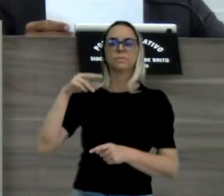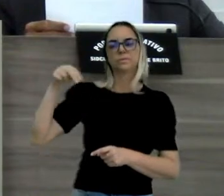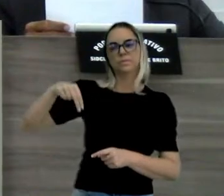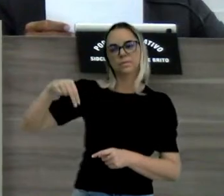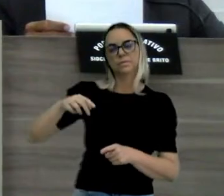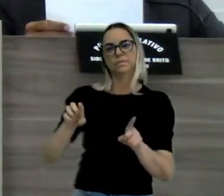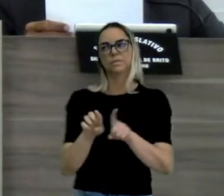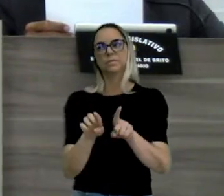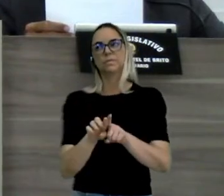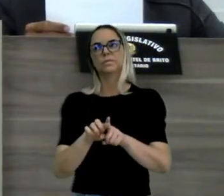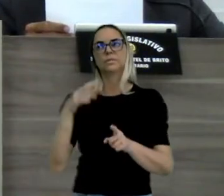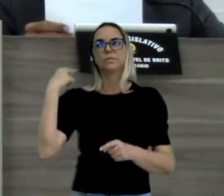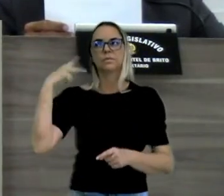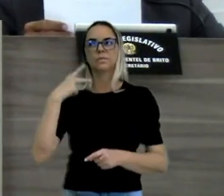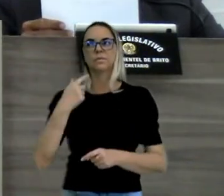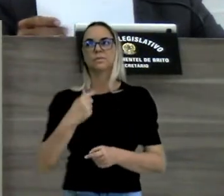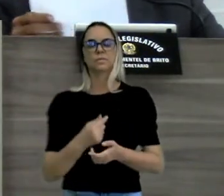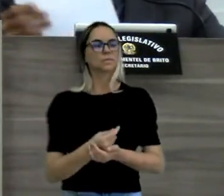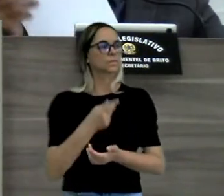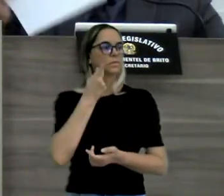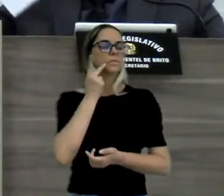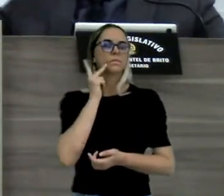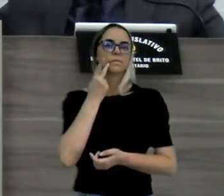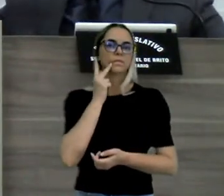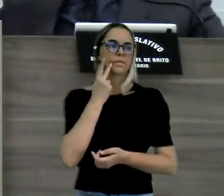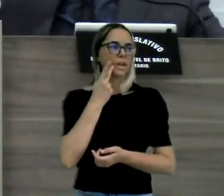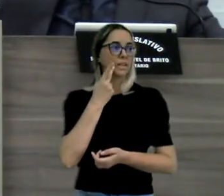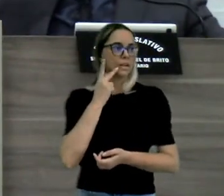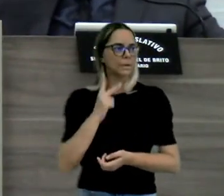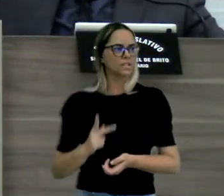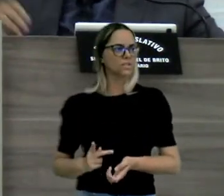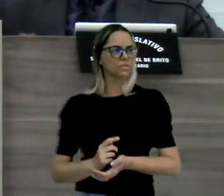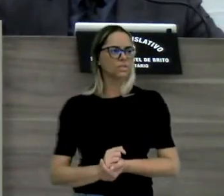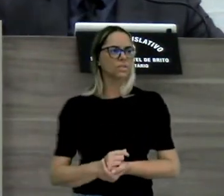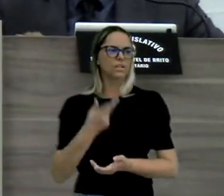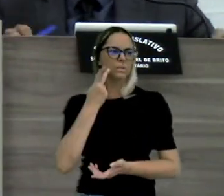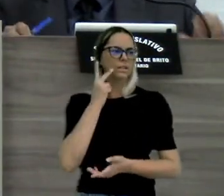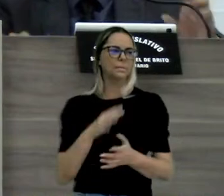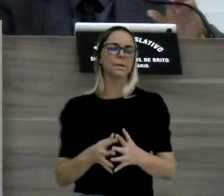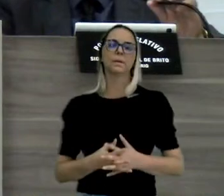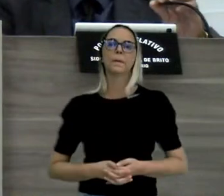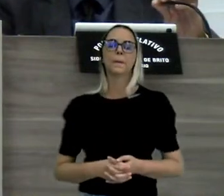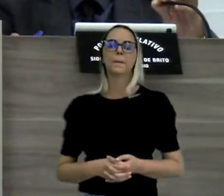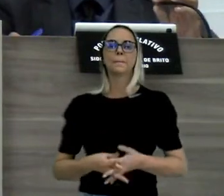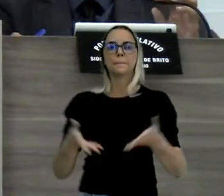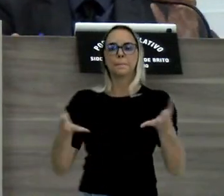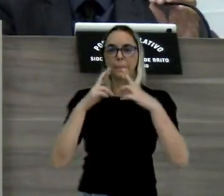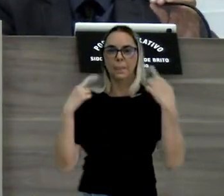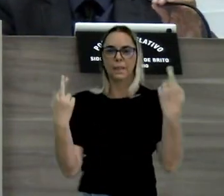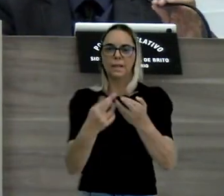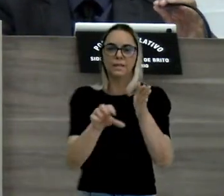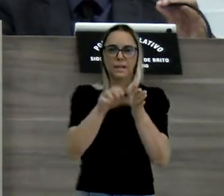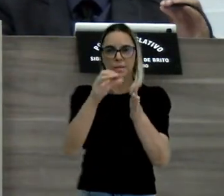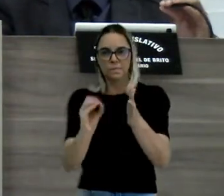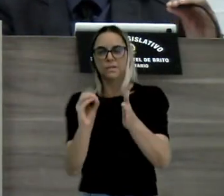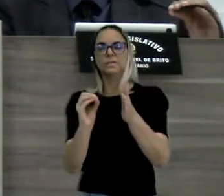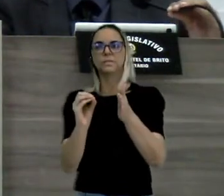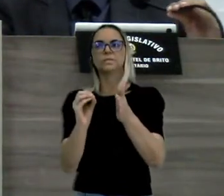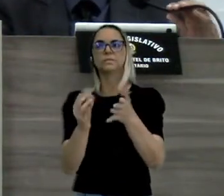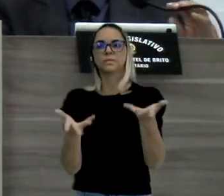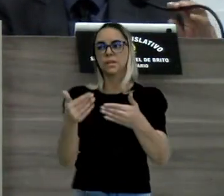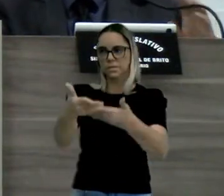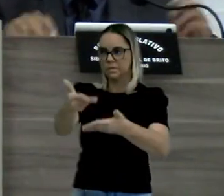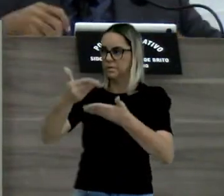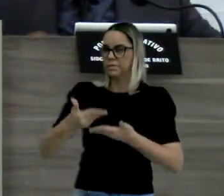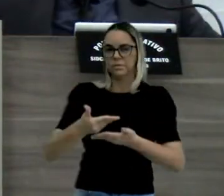Lima de Arruda Vereador Val fern de maced declaro aberta a 10ª sessão ordinária Convido os